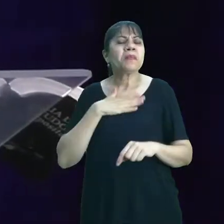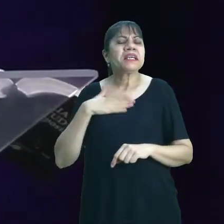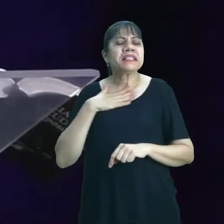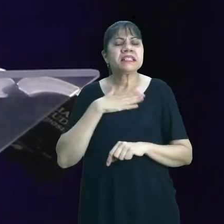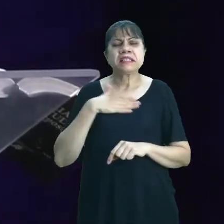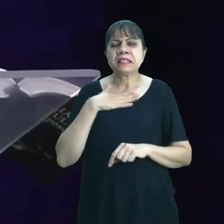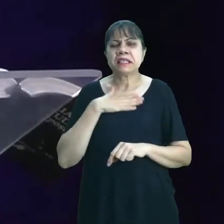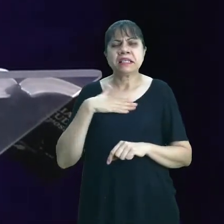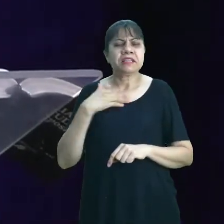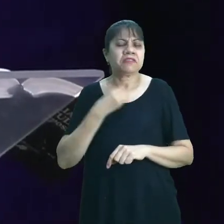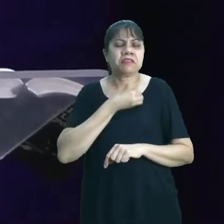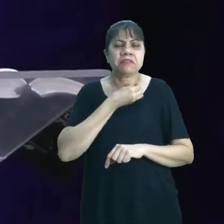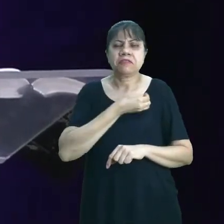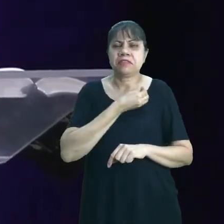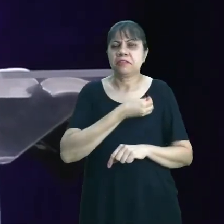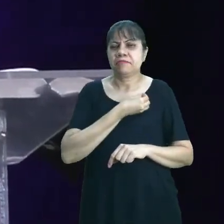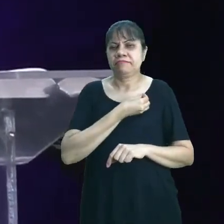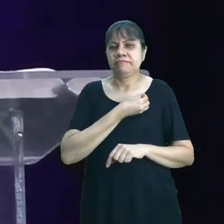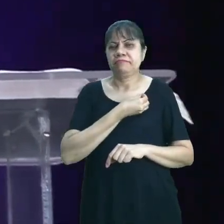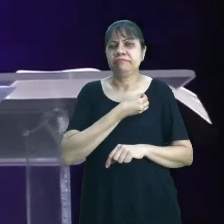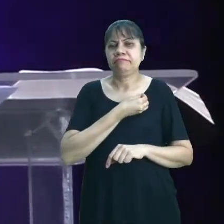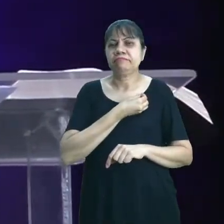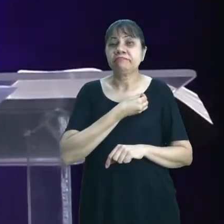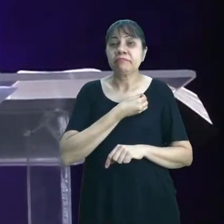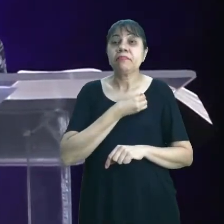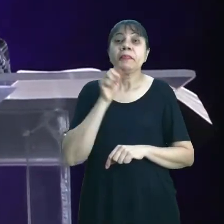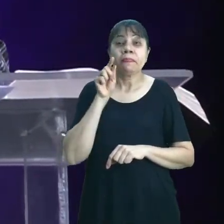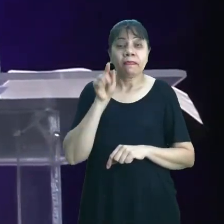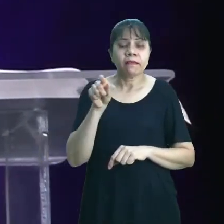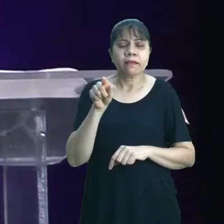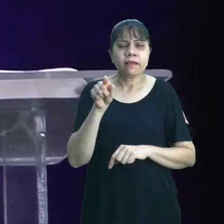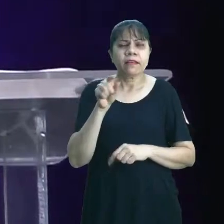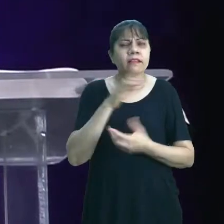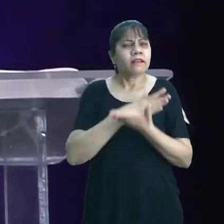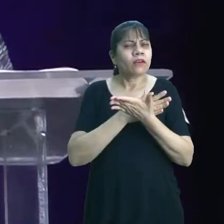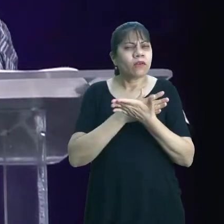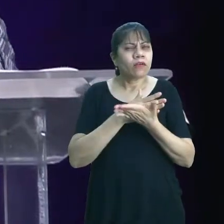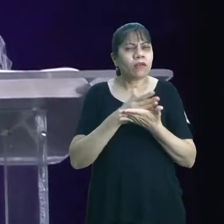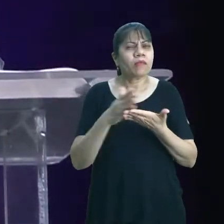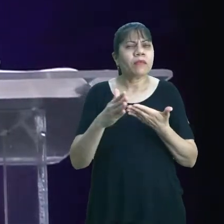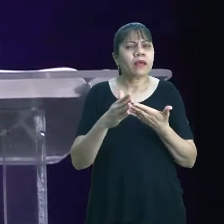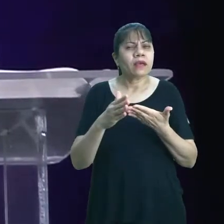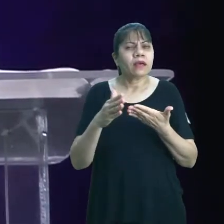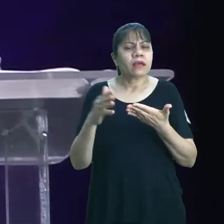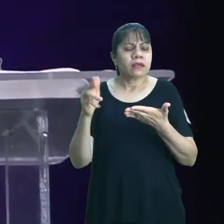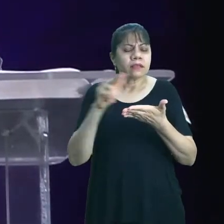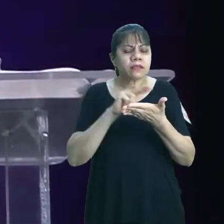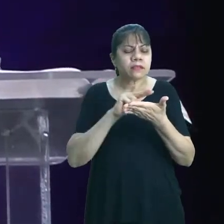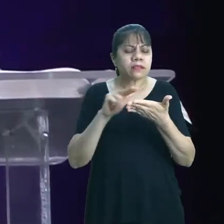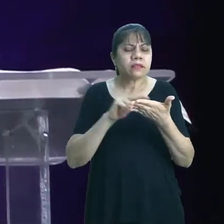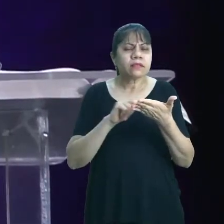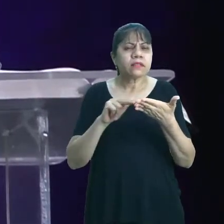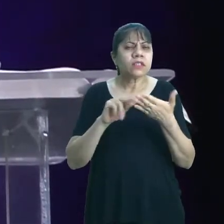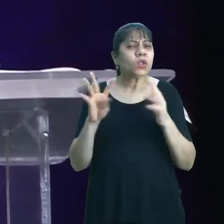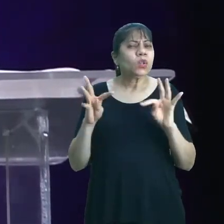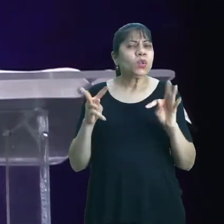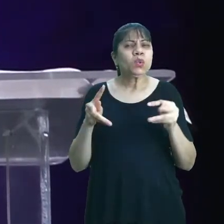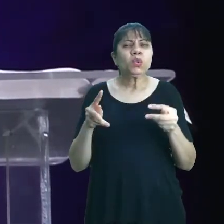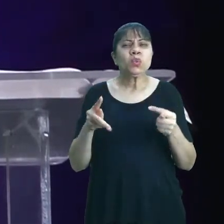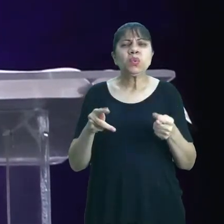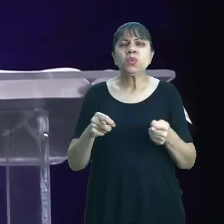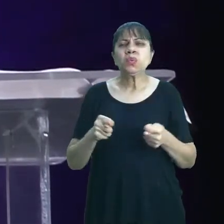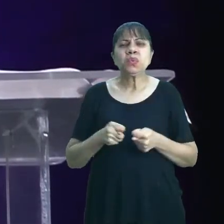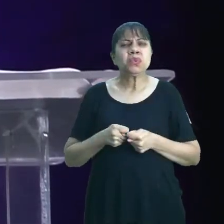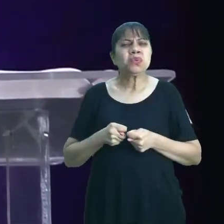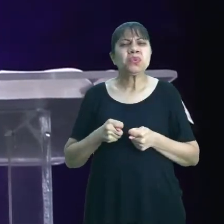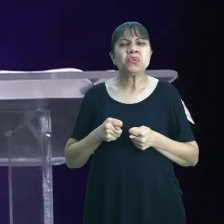vida. E ele então começa a caminhar para a conclusão, dizendo: ó, tudo sem sentido. Na